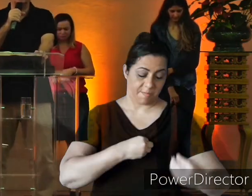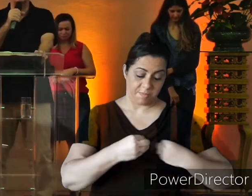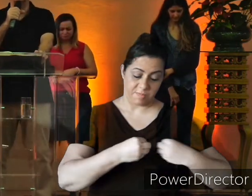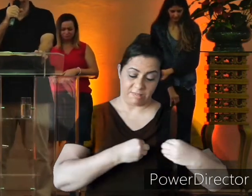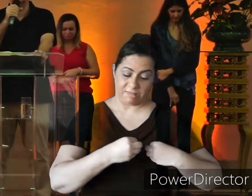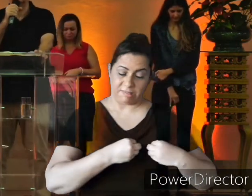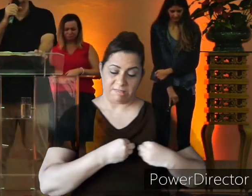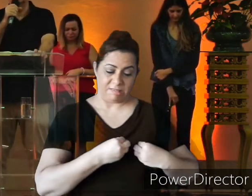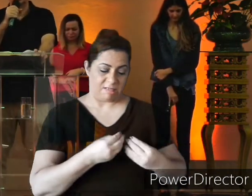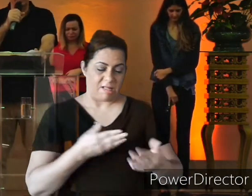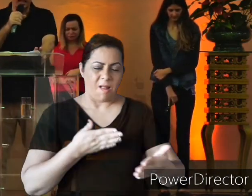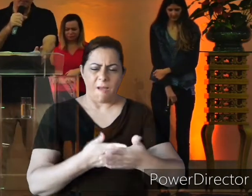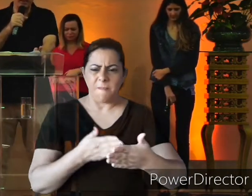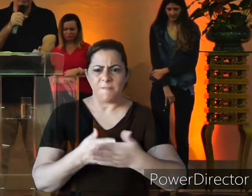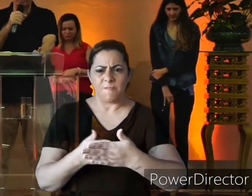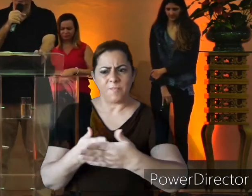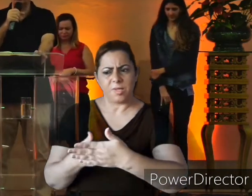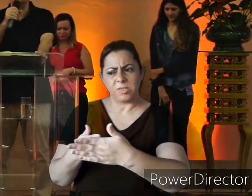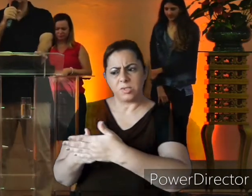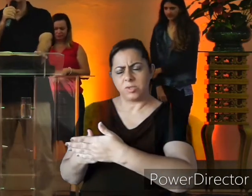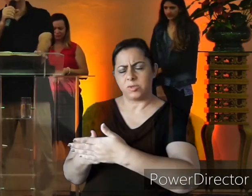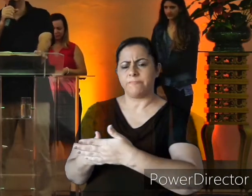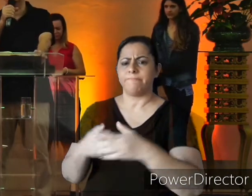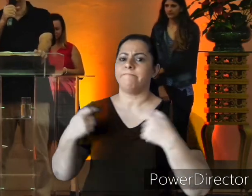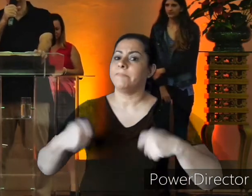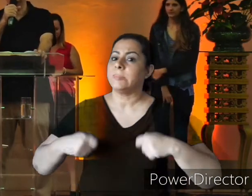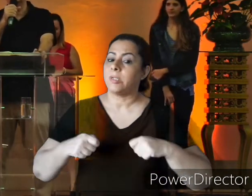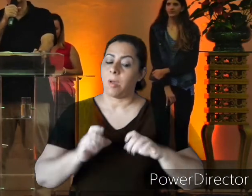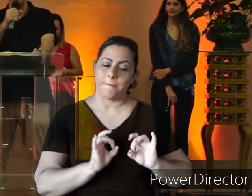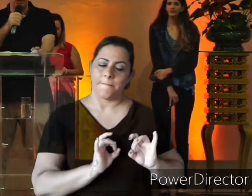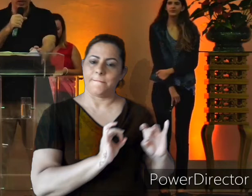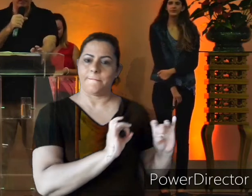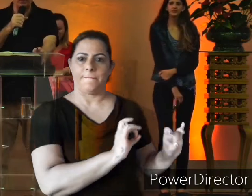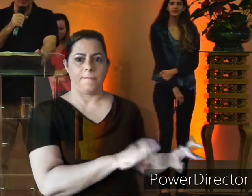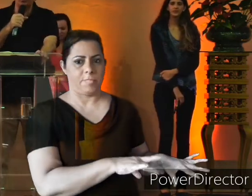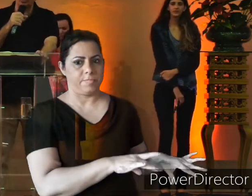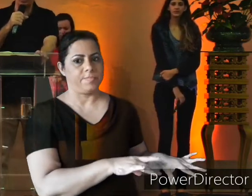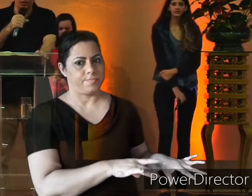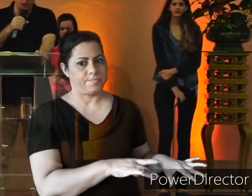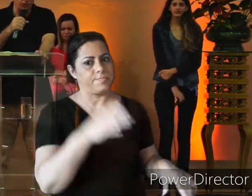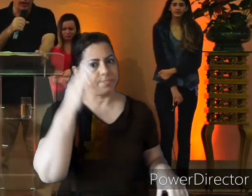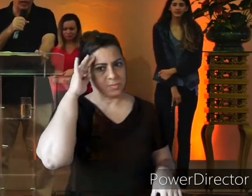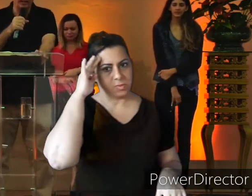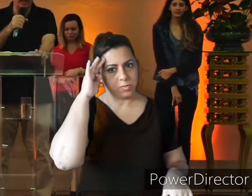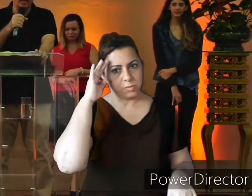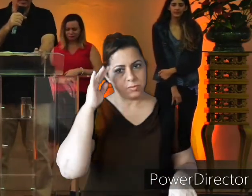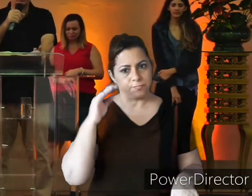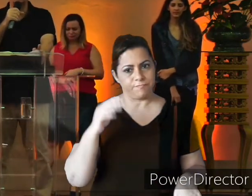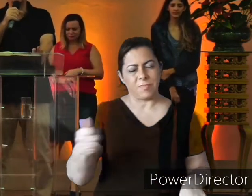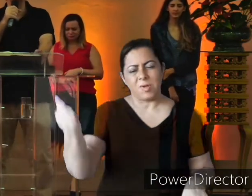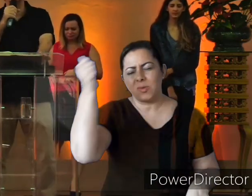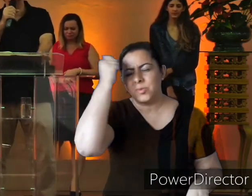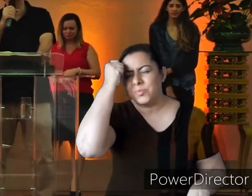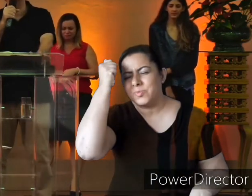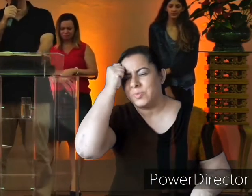pelos pecados, se arrepender dos pecados, pedir a misericórdia de Deus e falar e declarar: Senhor, eis-me aqui, muda